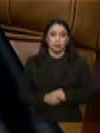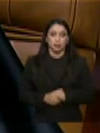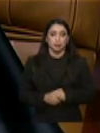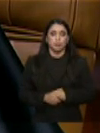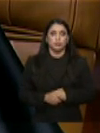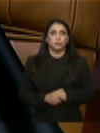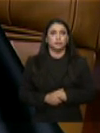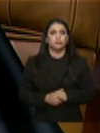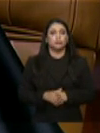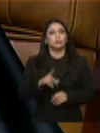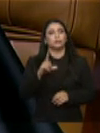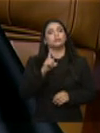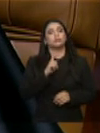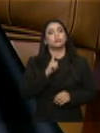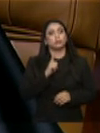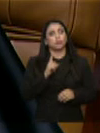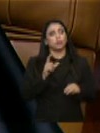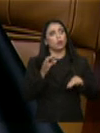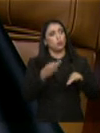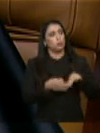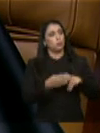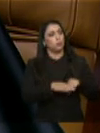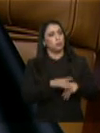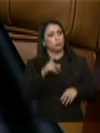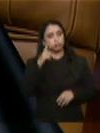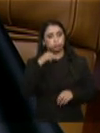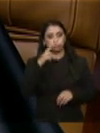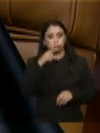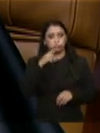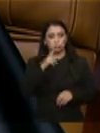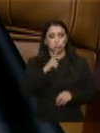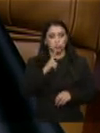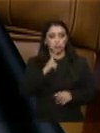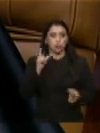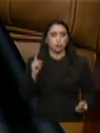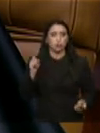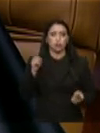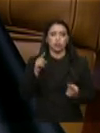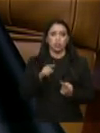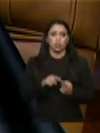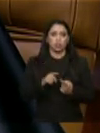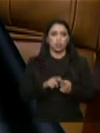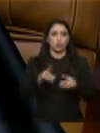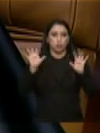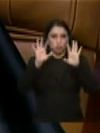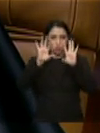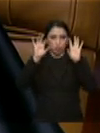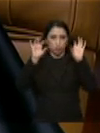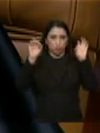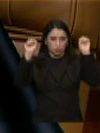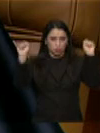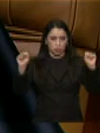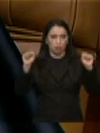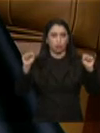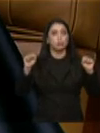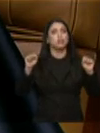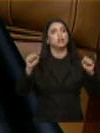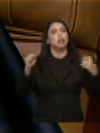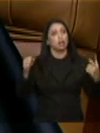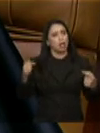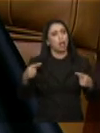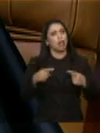Além de aderir ao posicionamento do ministro Gilmar Mendes, no sentido de que, na hipótese em que o tribunal declara a